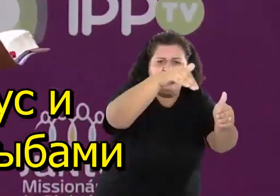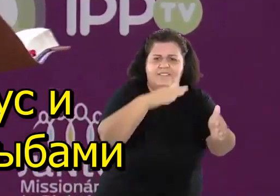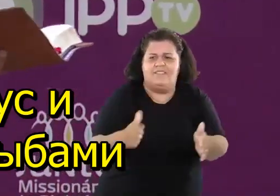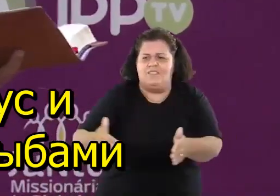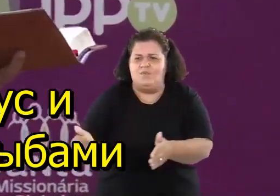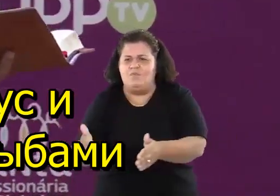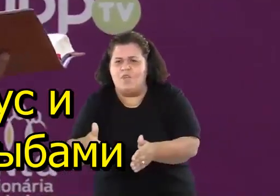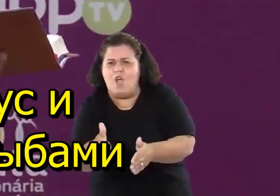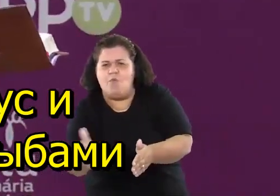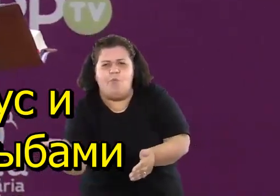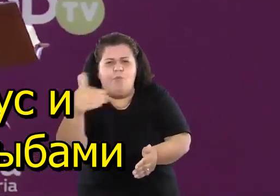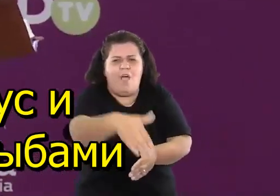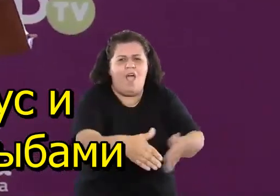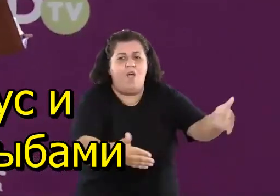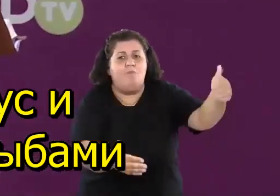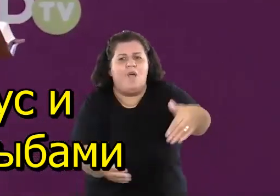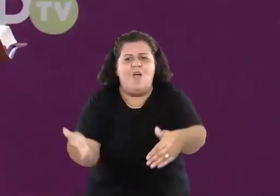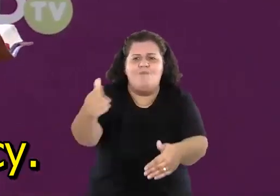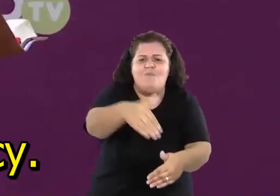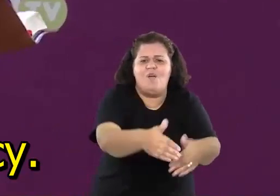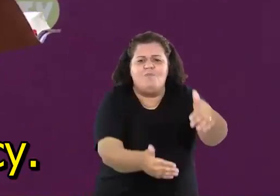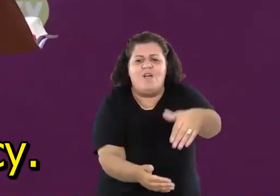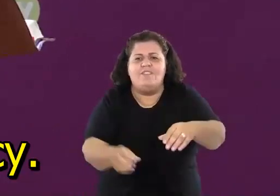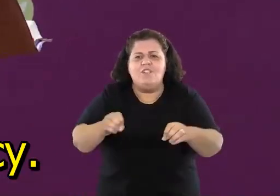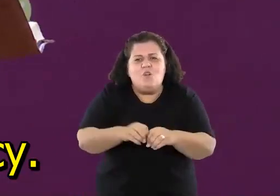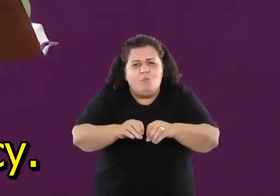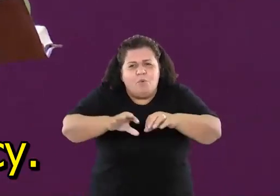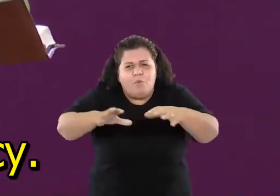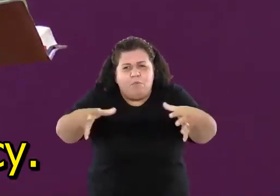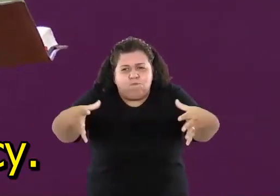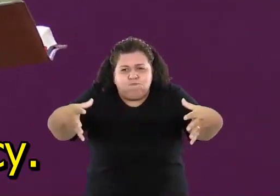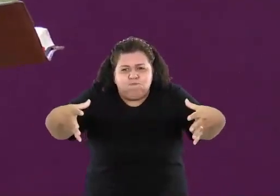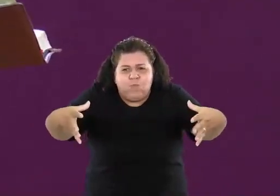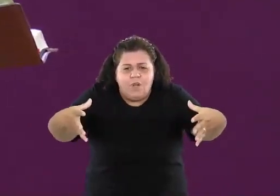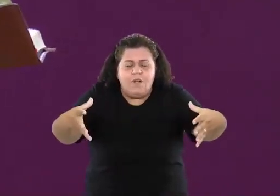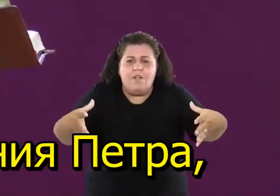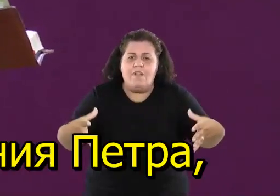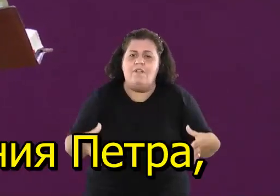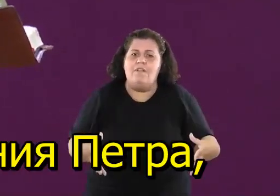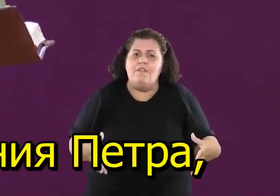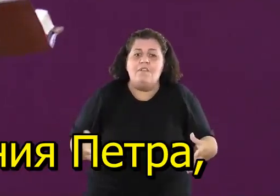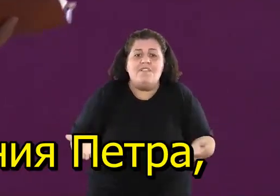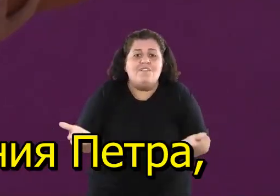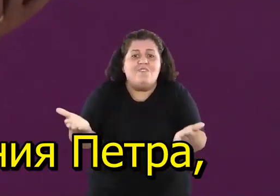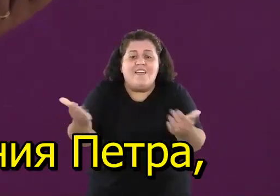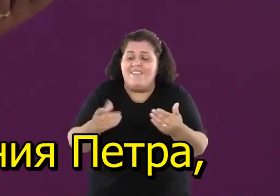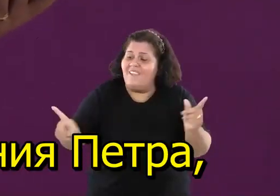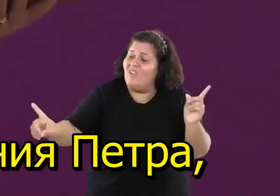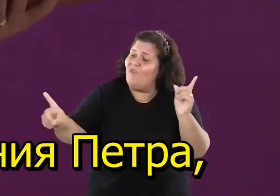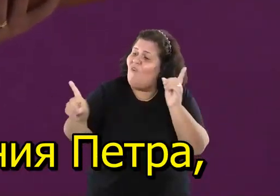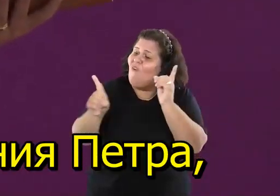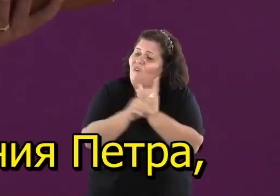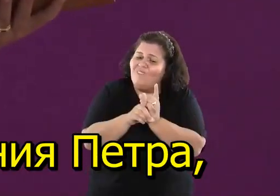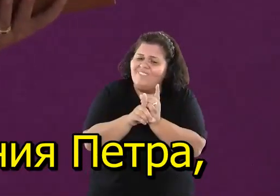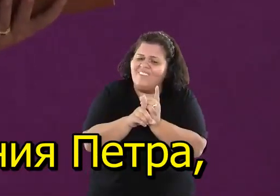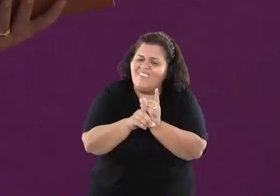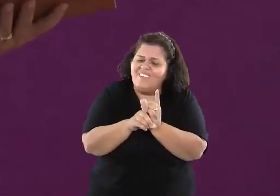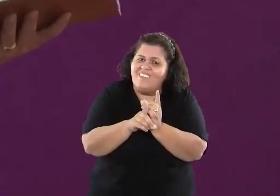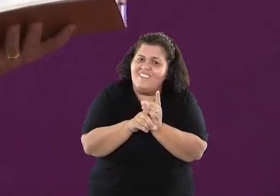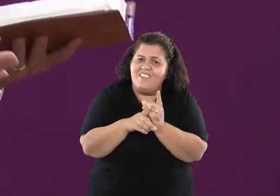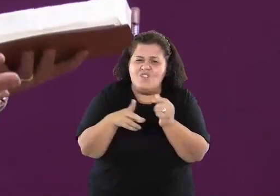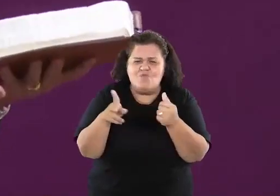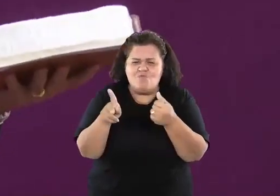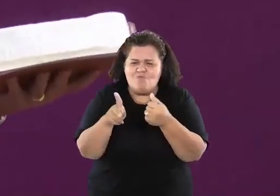larga o barco, as redes, os peixes, e vai ao encontro de Jesus. E Jesus arma o cenário da queda de